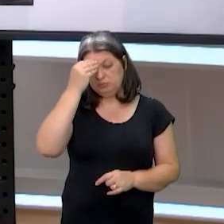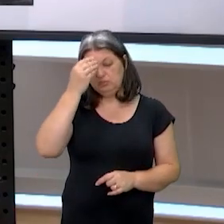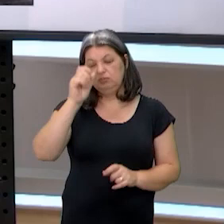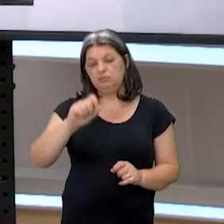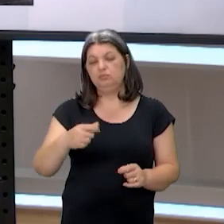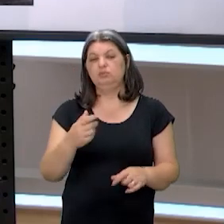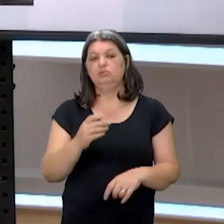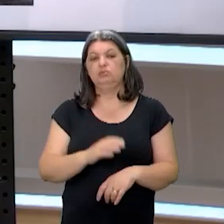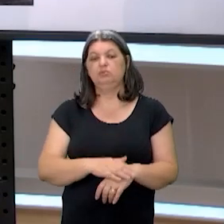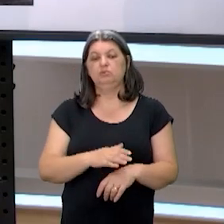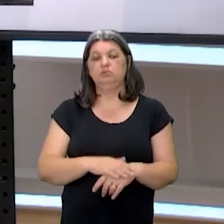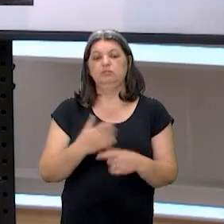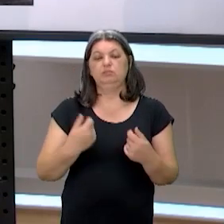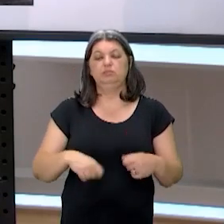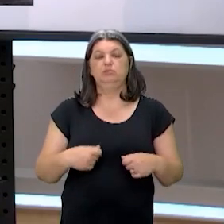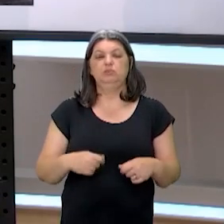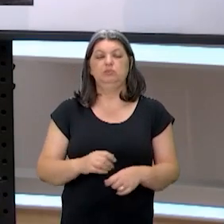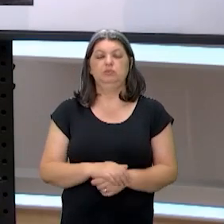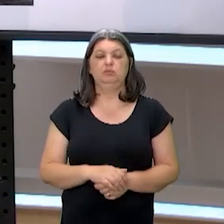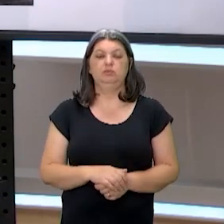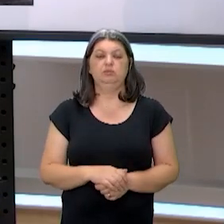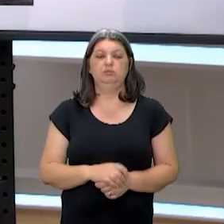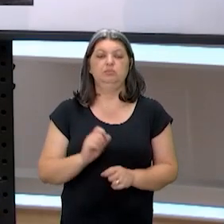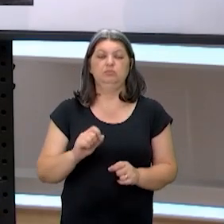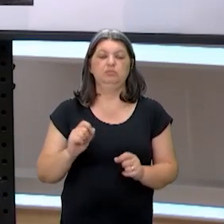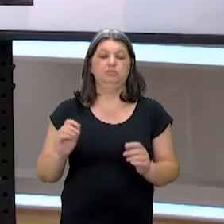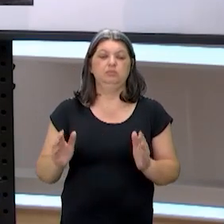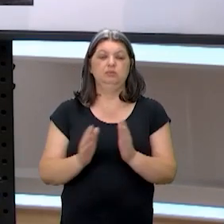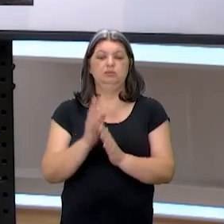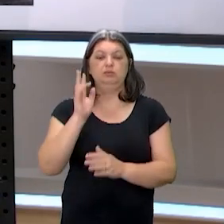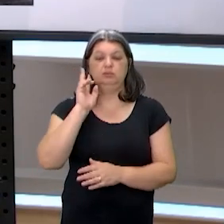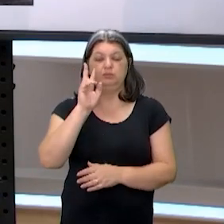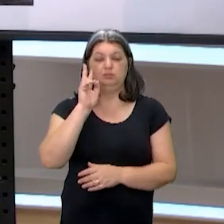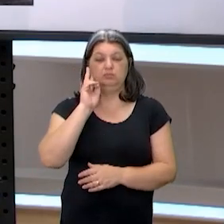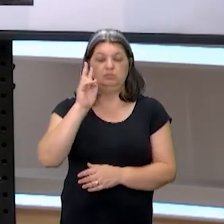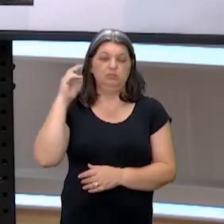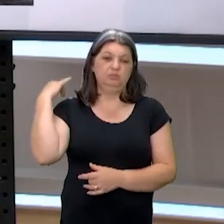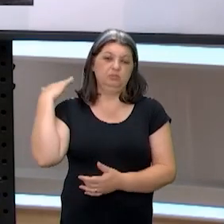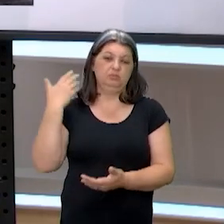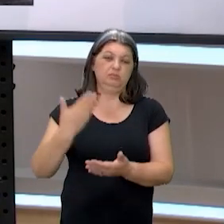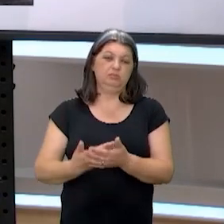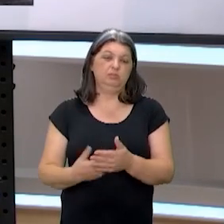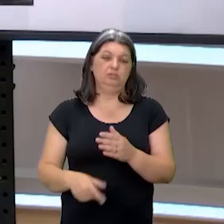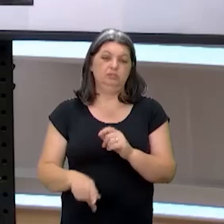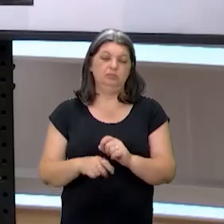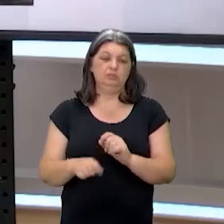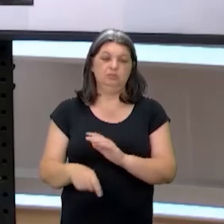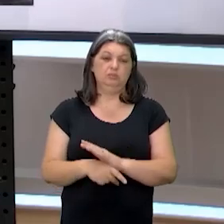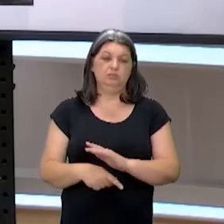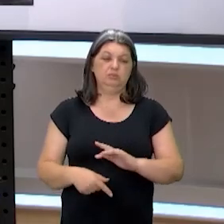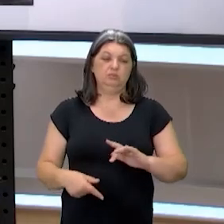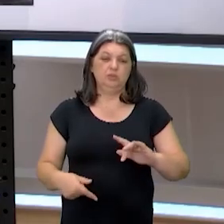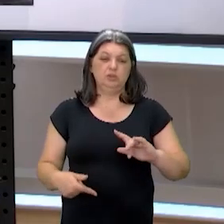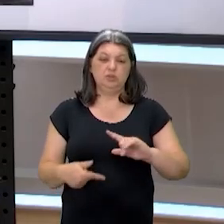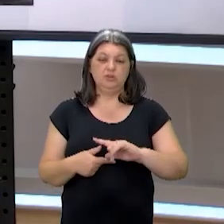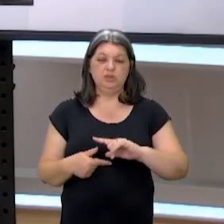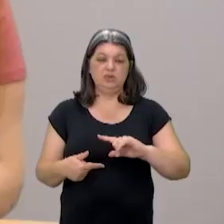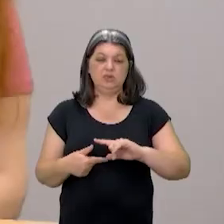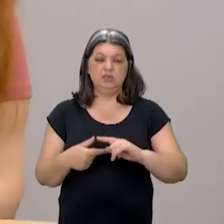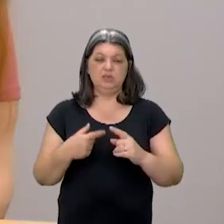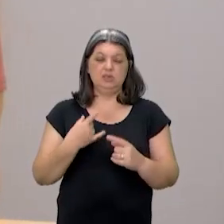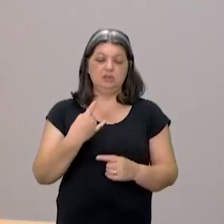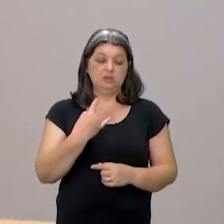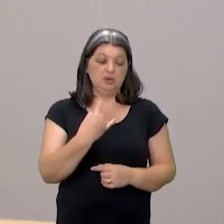requisito, outro impacto que o sistema trouxe para nós foi a questão da alienação. Mafezinha, emenda para a galera,